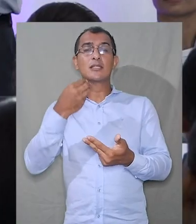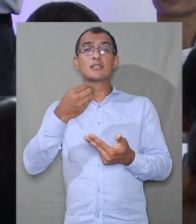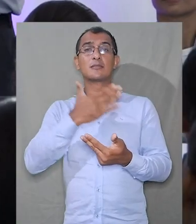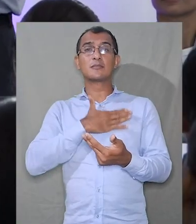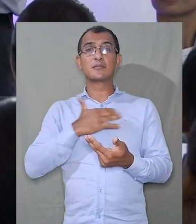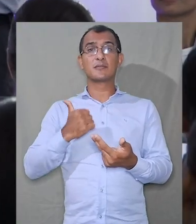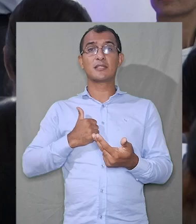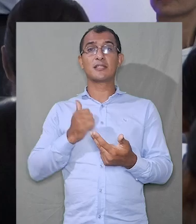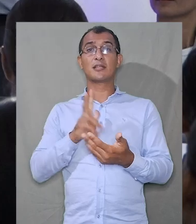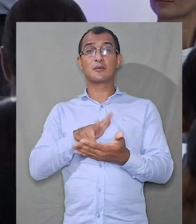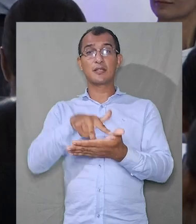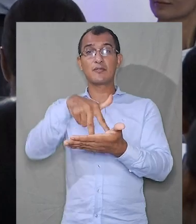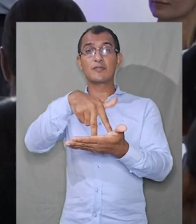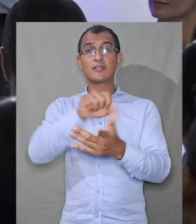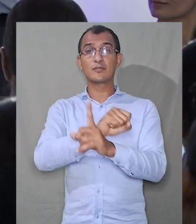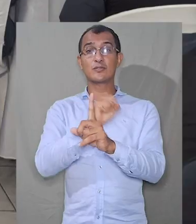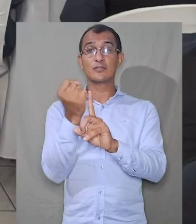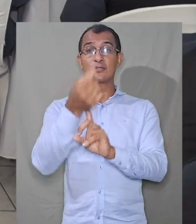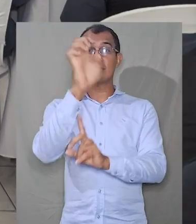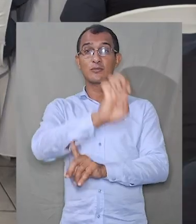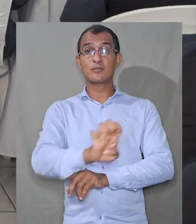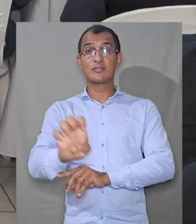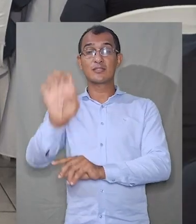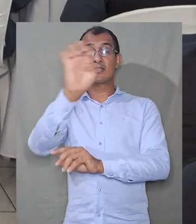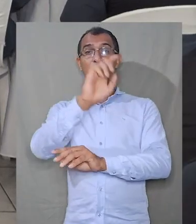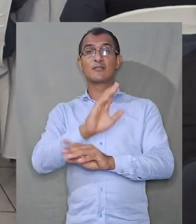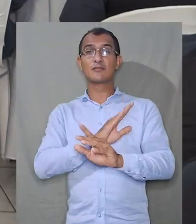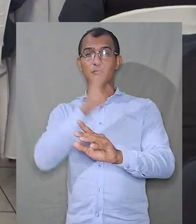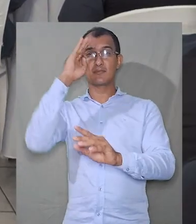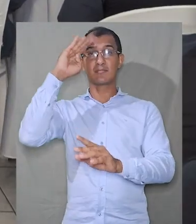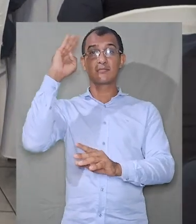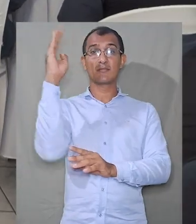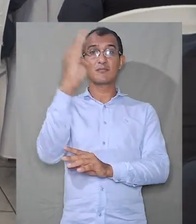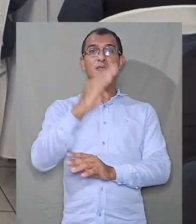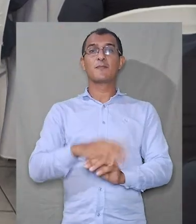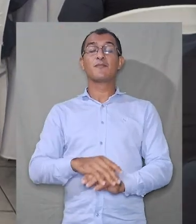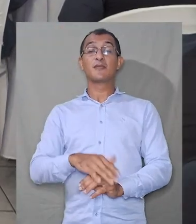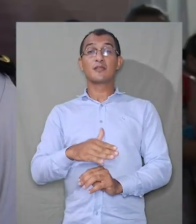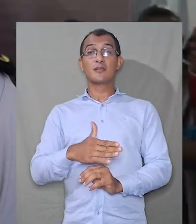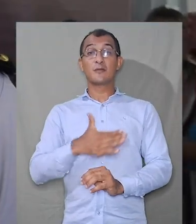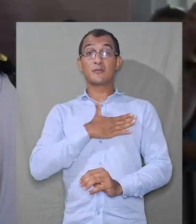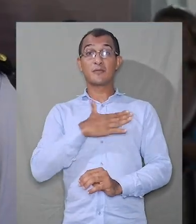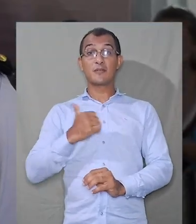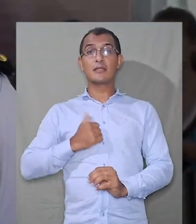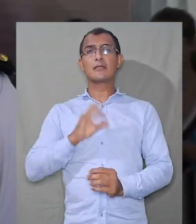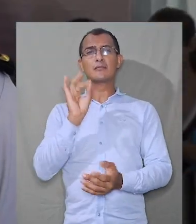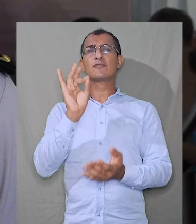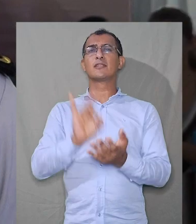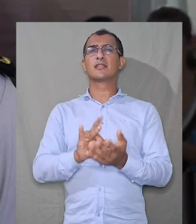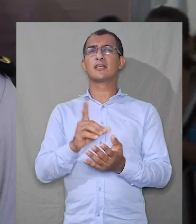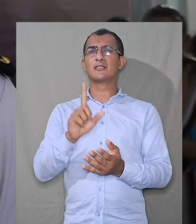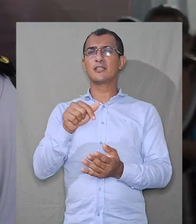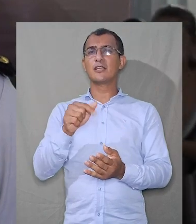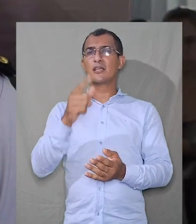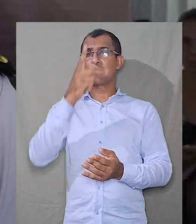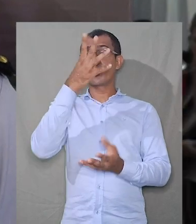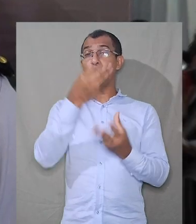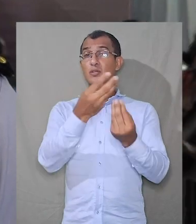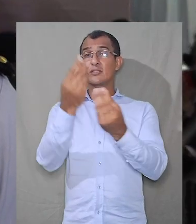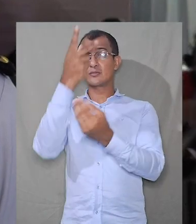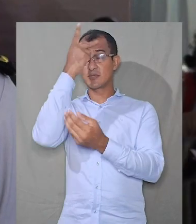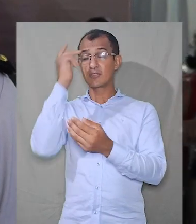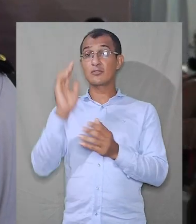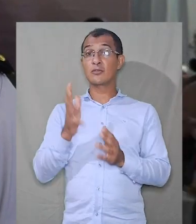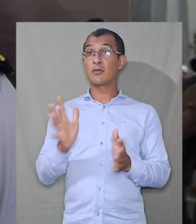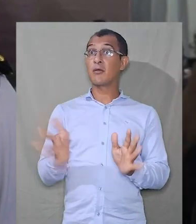e a atuação da primeira-dama frente às ações sociais do Estado foi destaque. Nossa primeira-dama, que realmente é uma mulher que